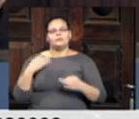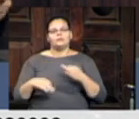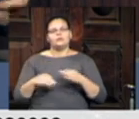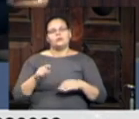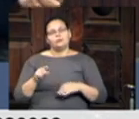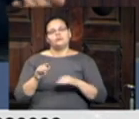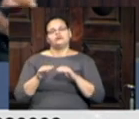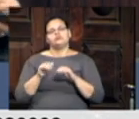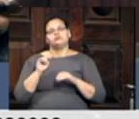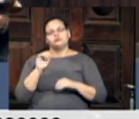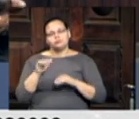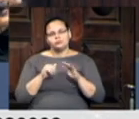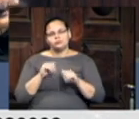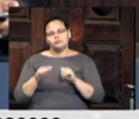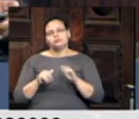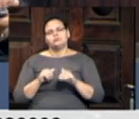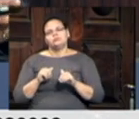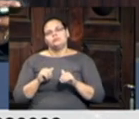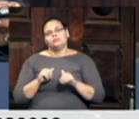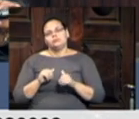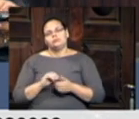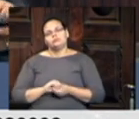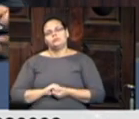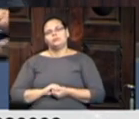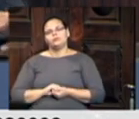são chamados